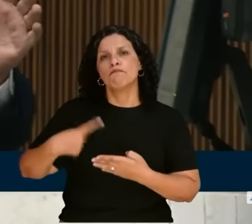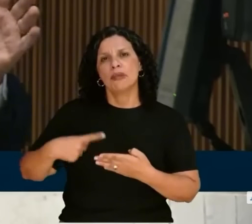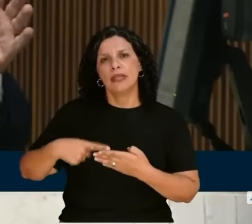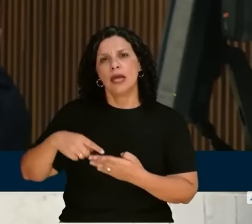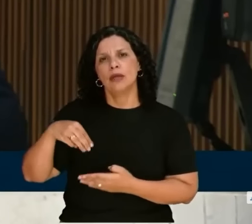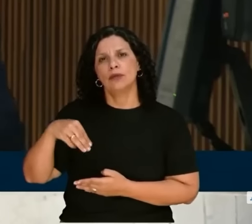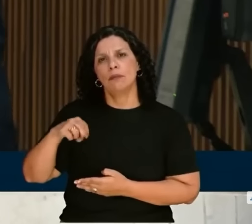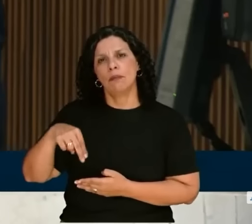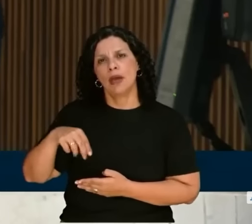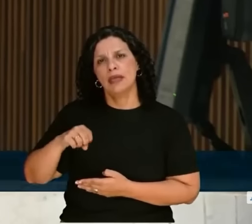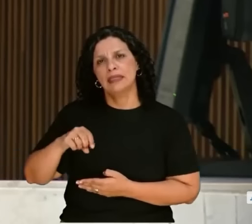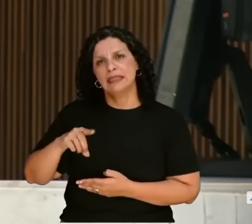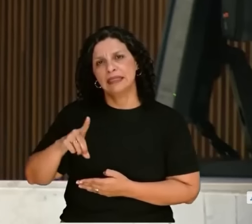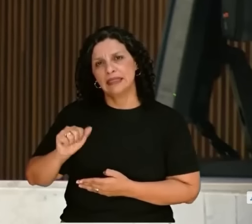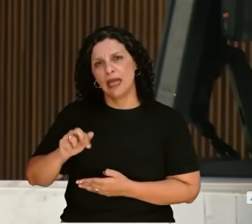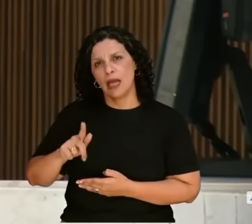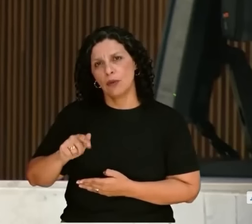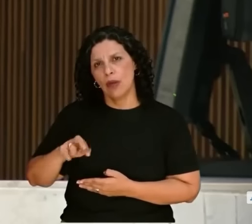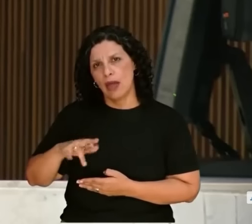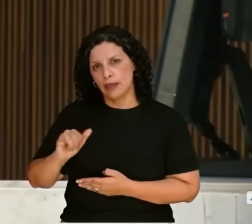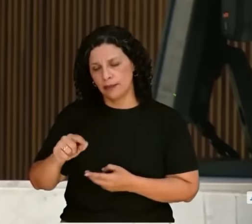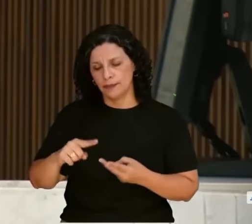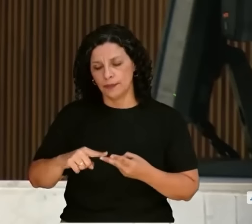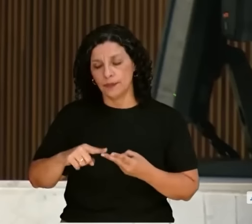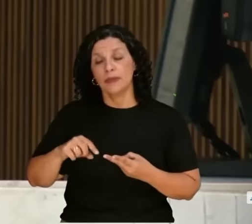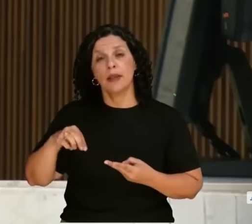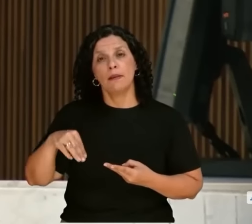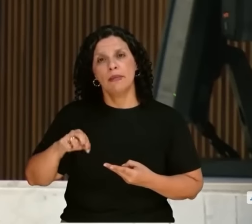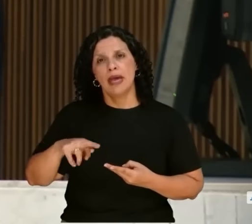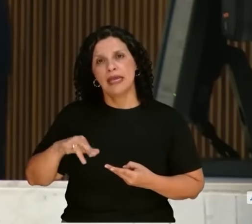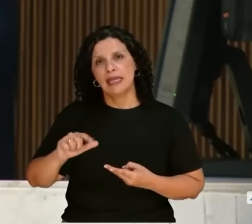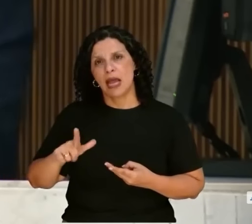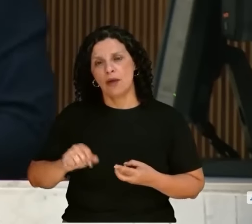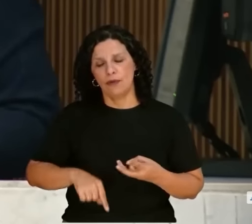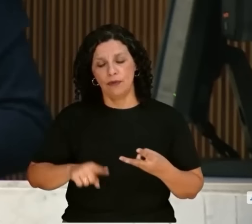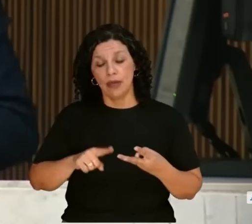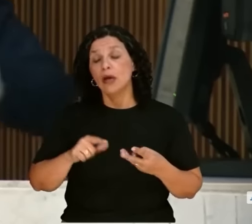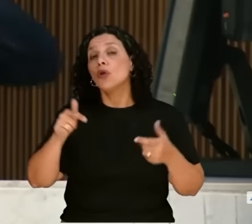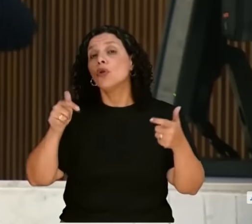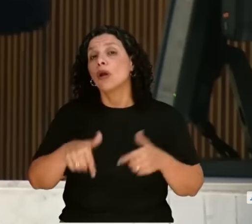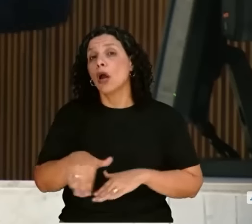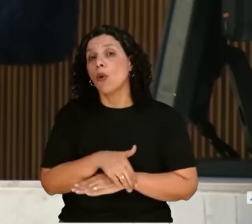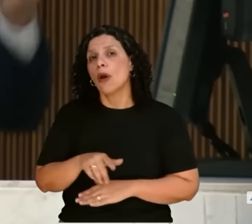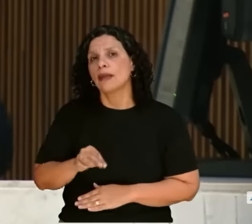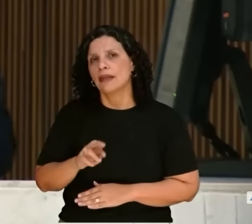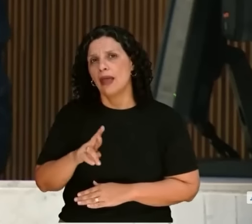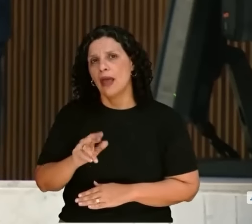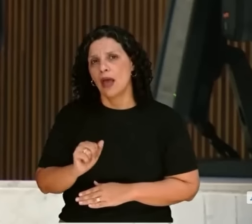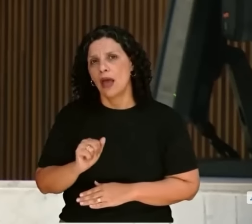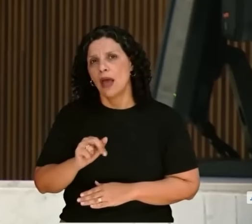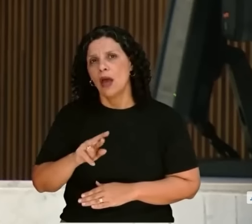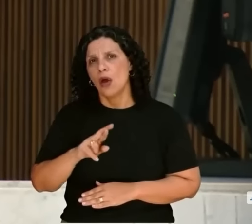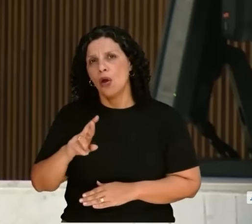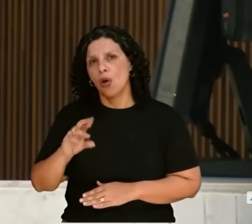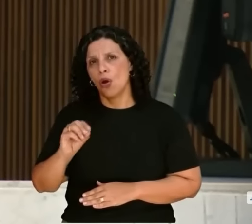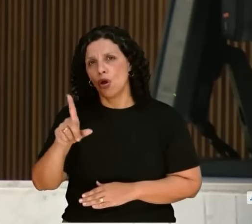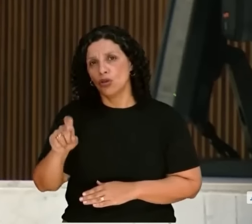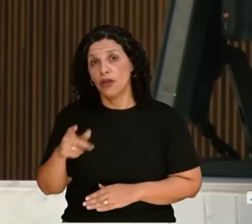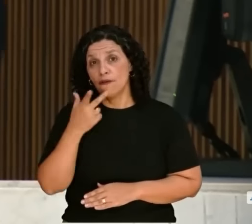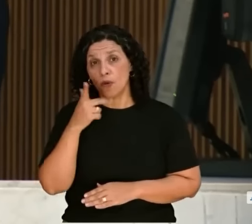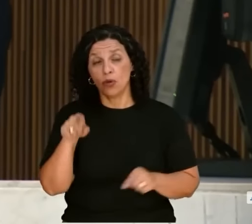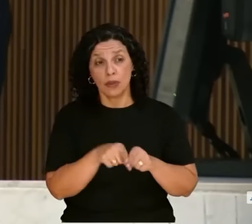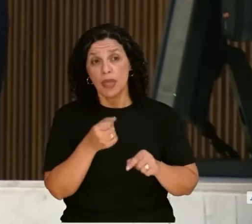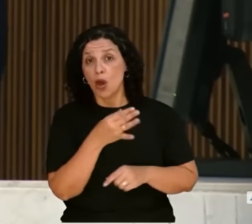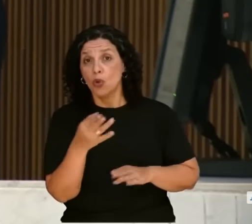estrada Terra Roxa, que a gente não ia ceder as rodovias estaduais se lá não fosse isento. Teve emendas de outros deputados aqui proibindo mudança